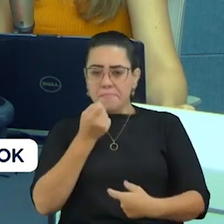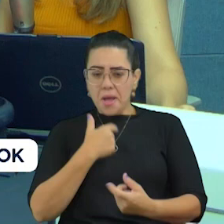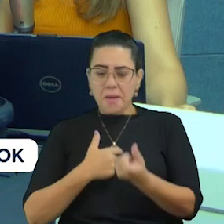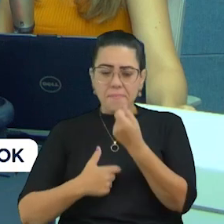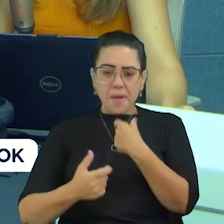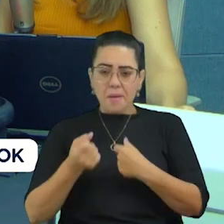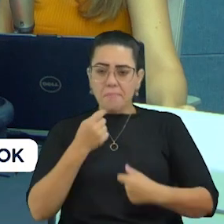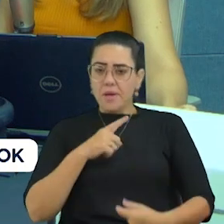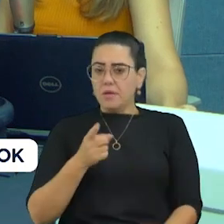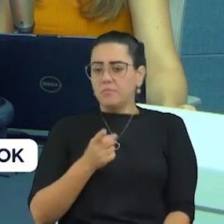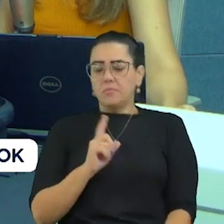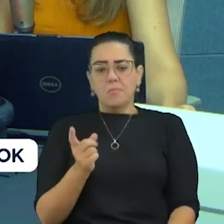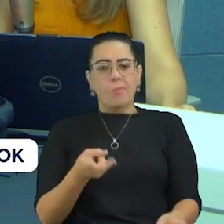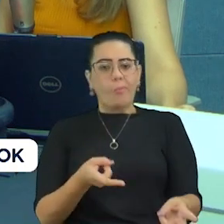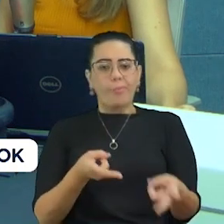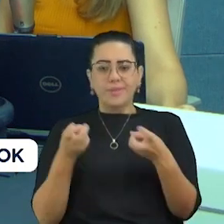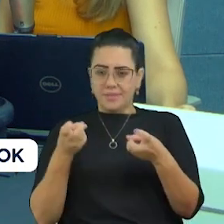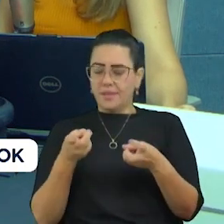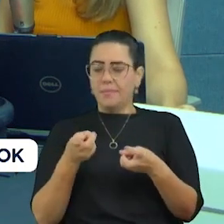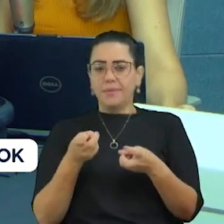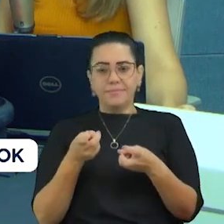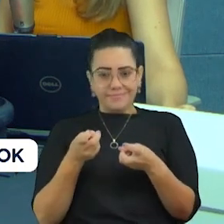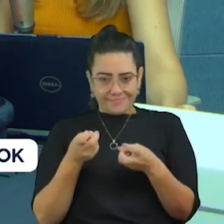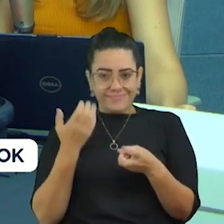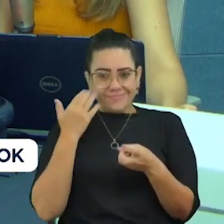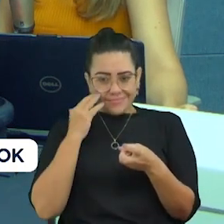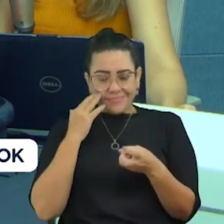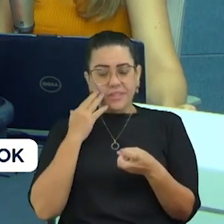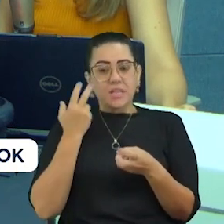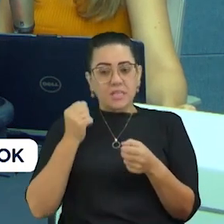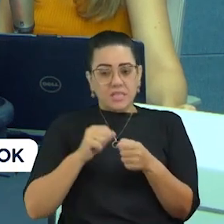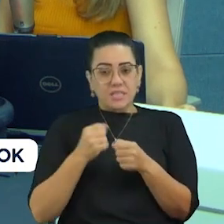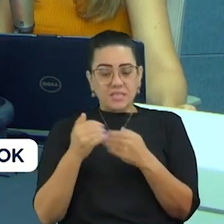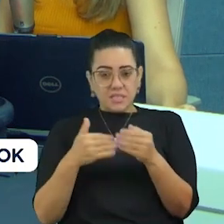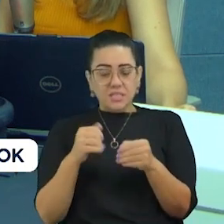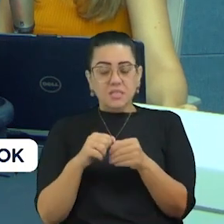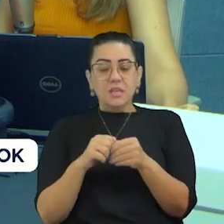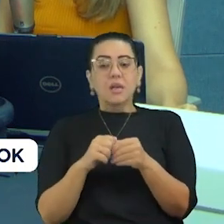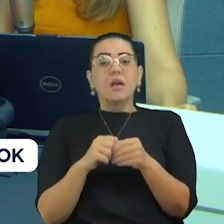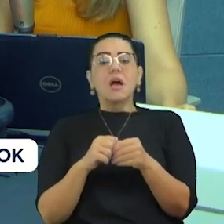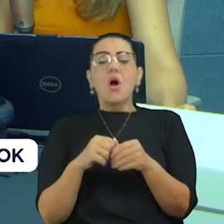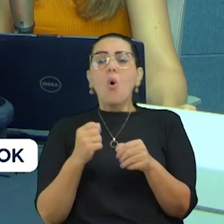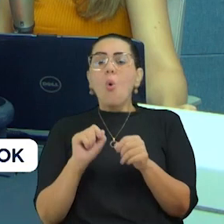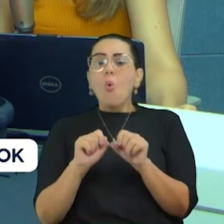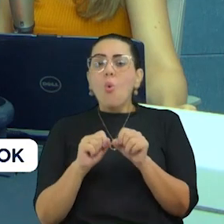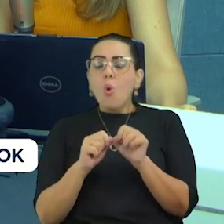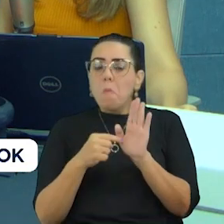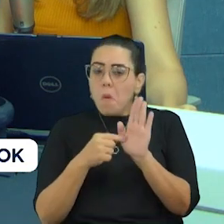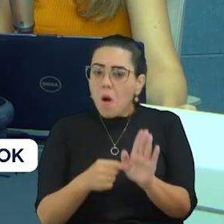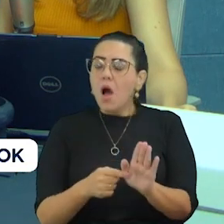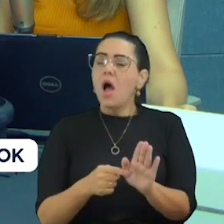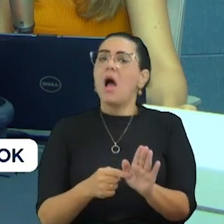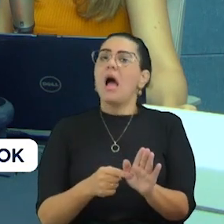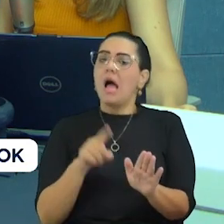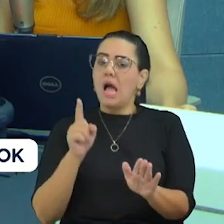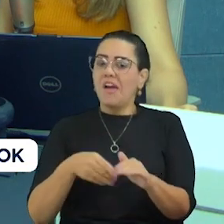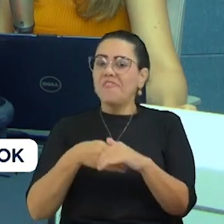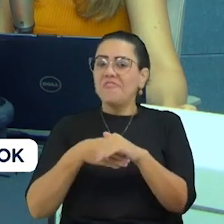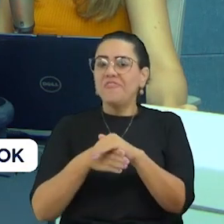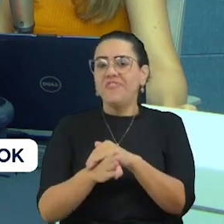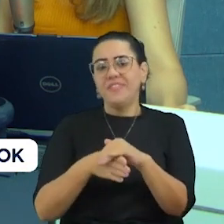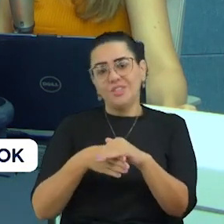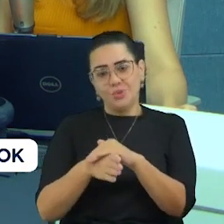sem perceber. Uhum. Então, não se pode acumular e muito menos gerar esse vício.